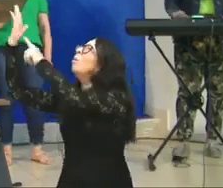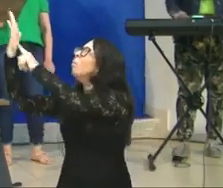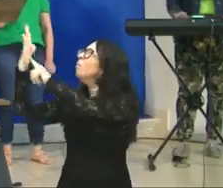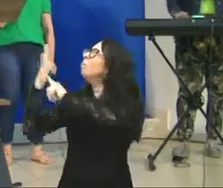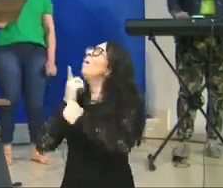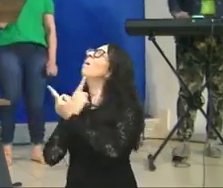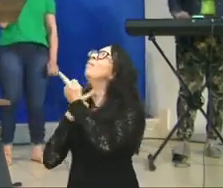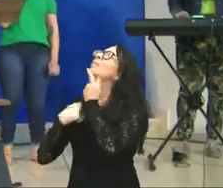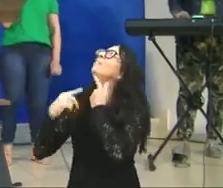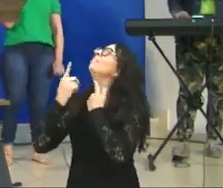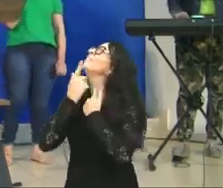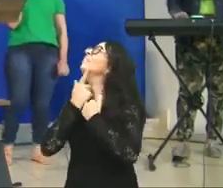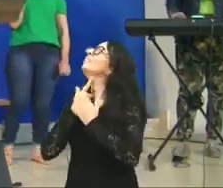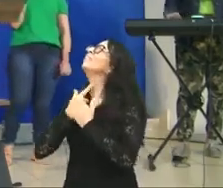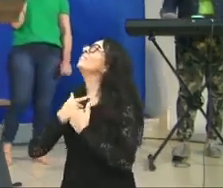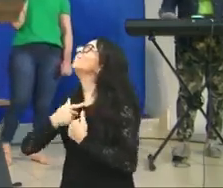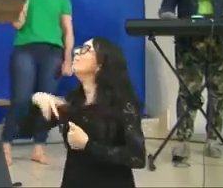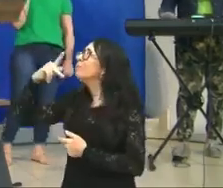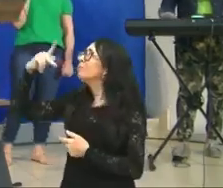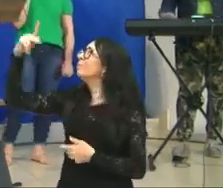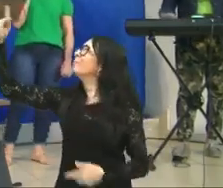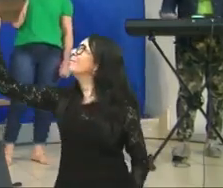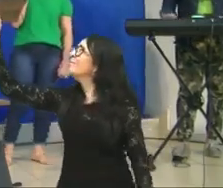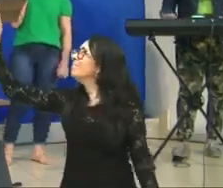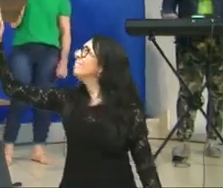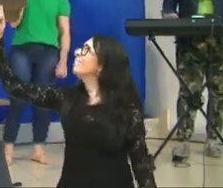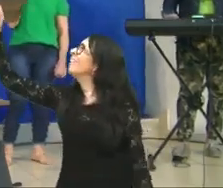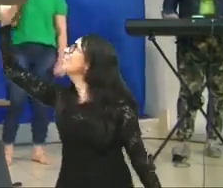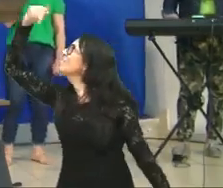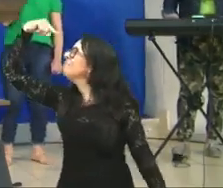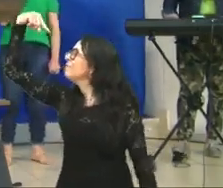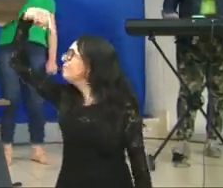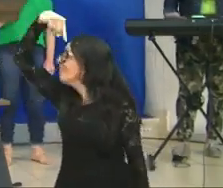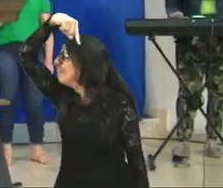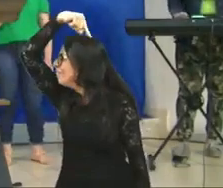querer, tu és santo,